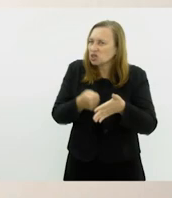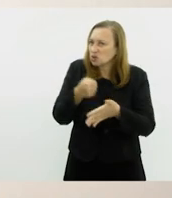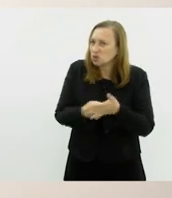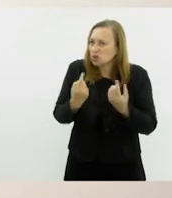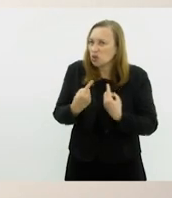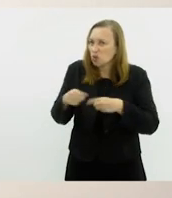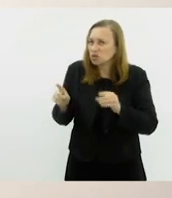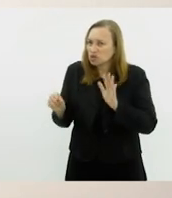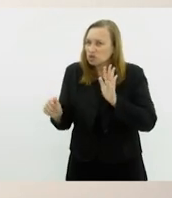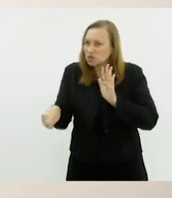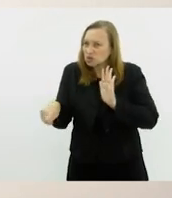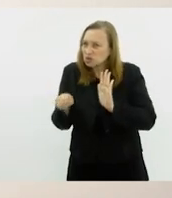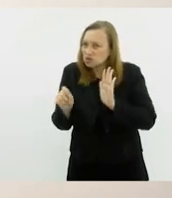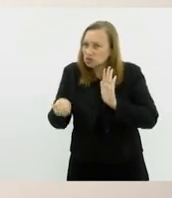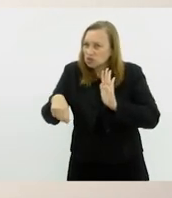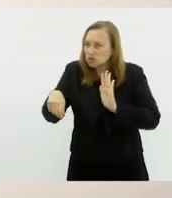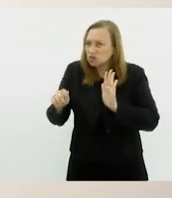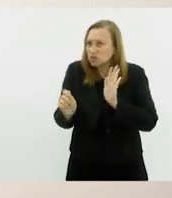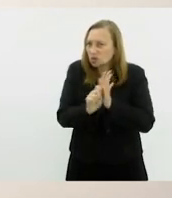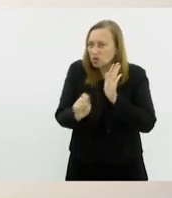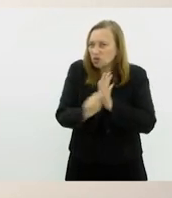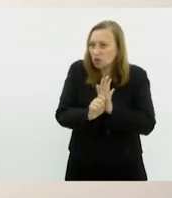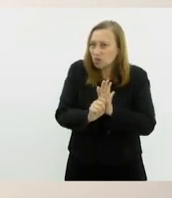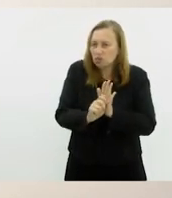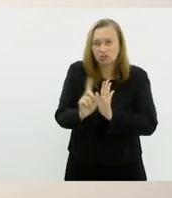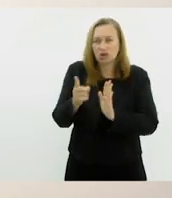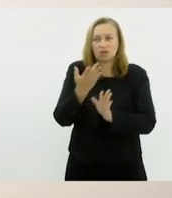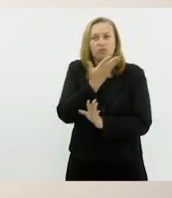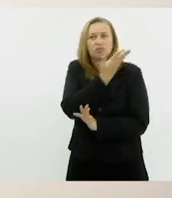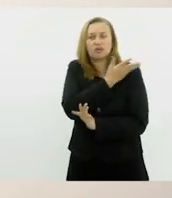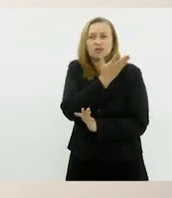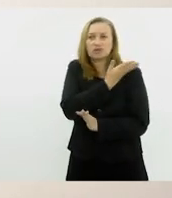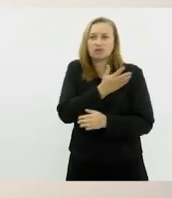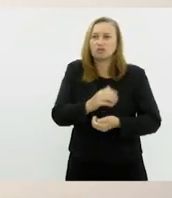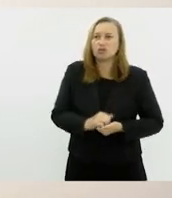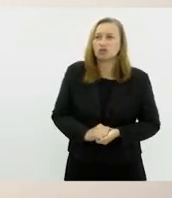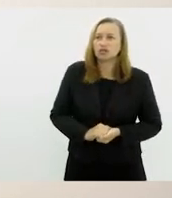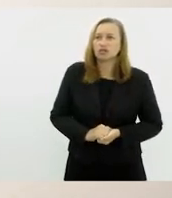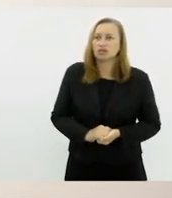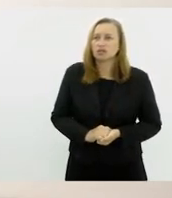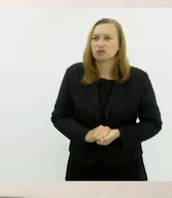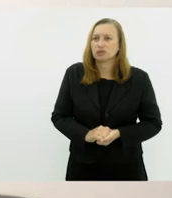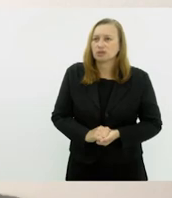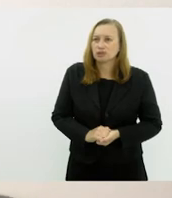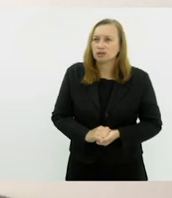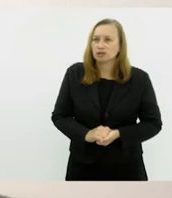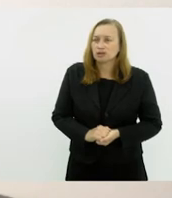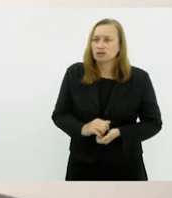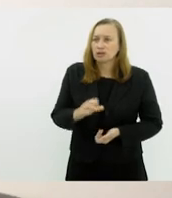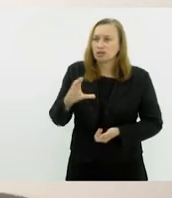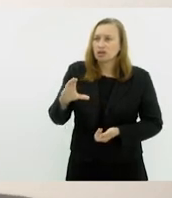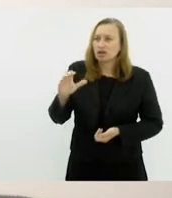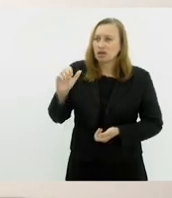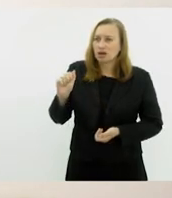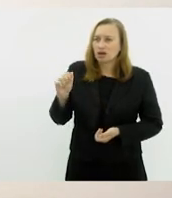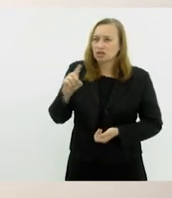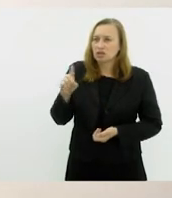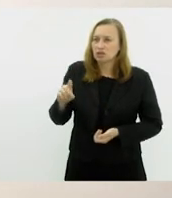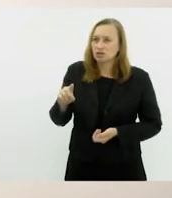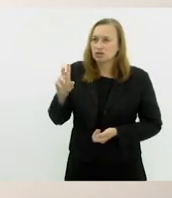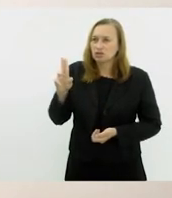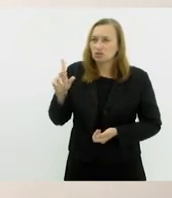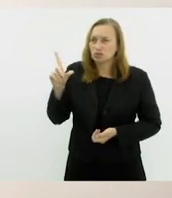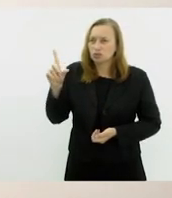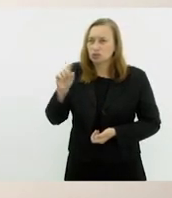droga é qura o preconceito casusa Nossa